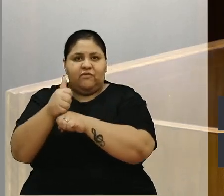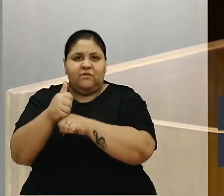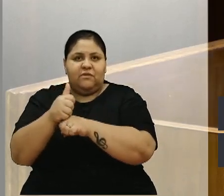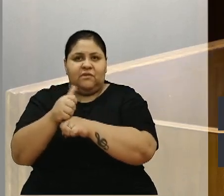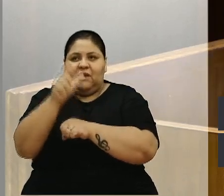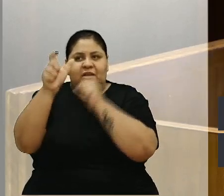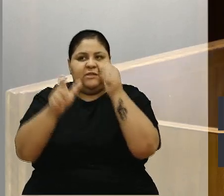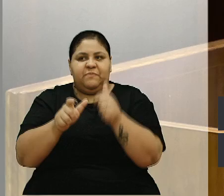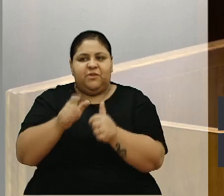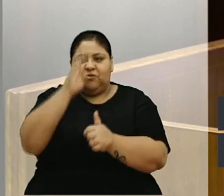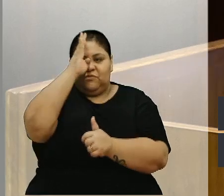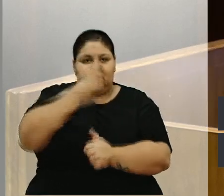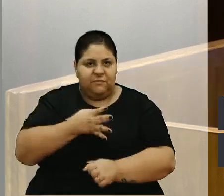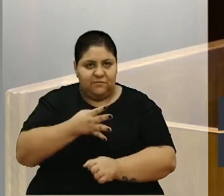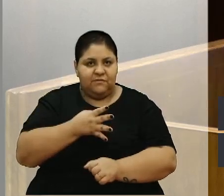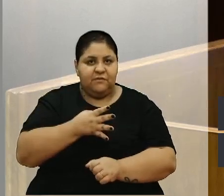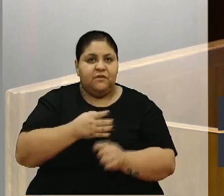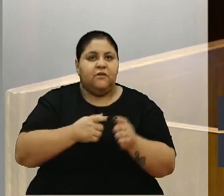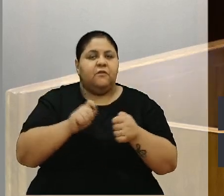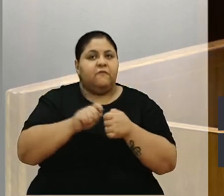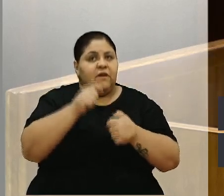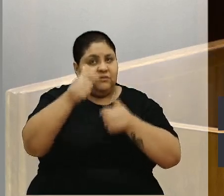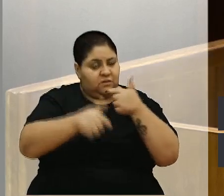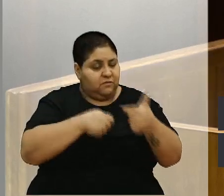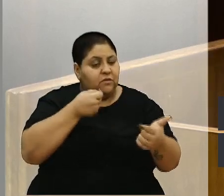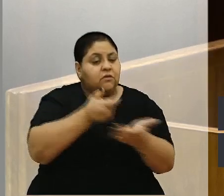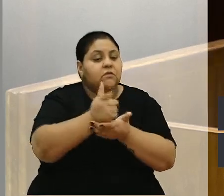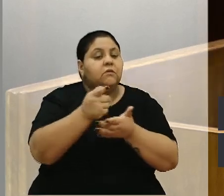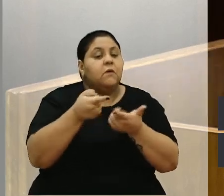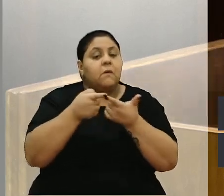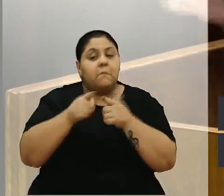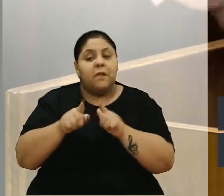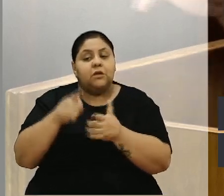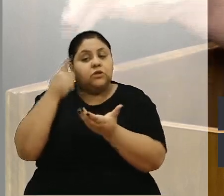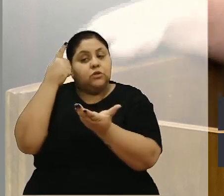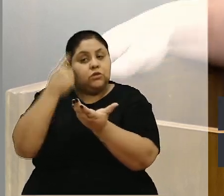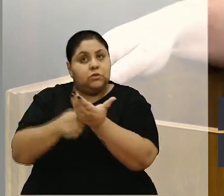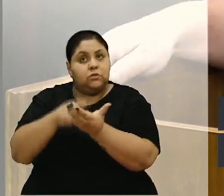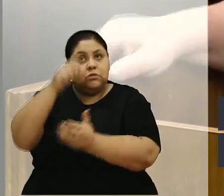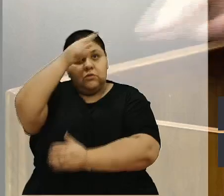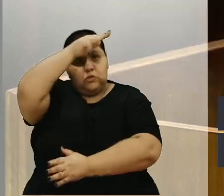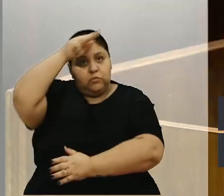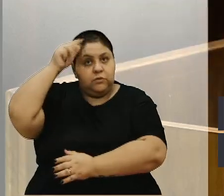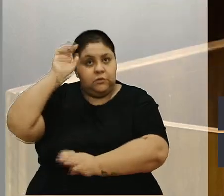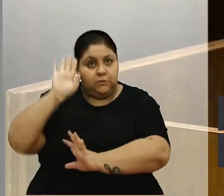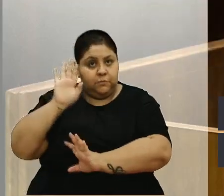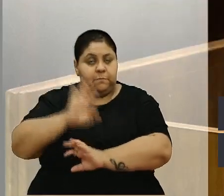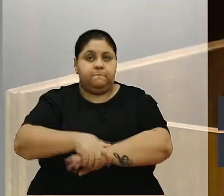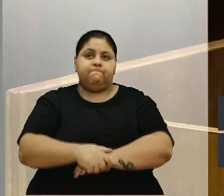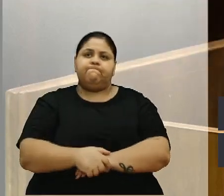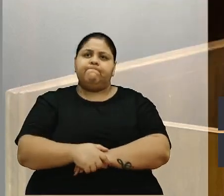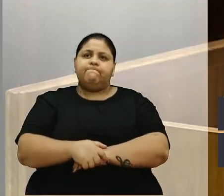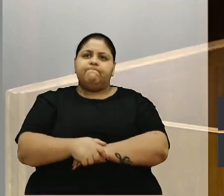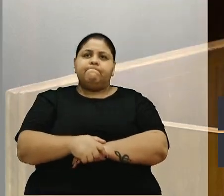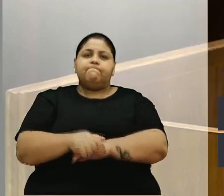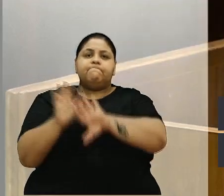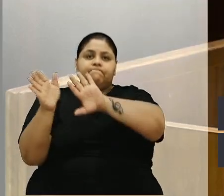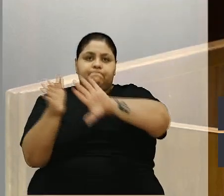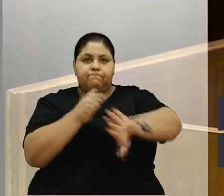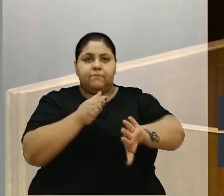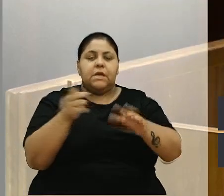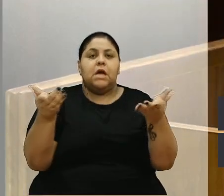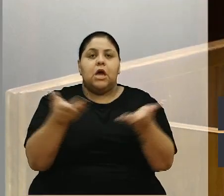Que eles venham fazer o seu serviço e nós vamos pagar, mas desde que eles tenham compromisso com o município. Agora também eu